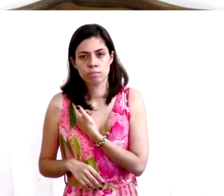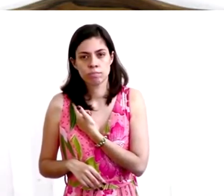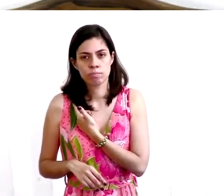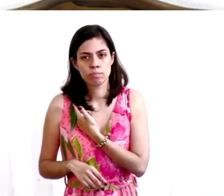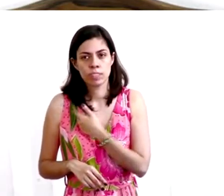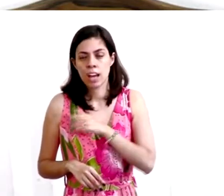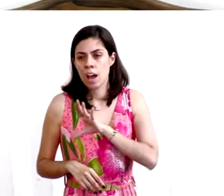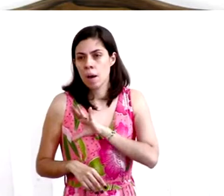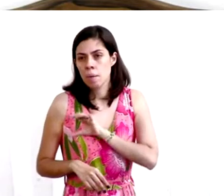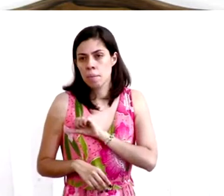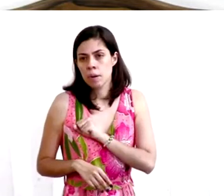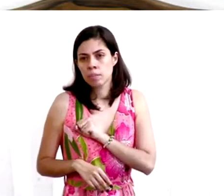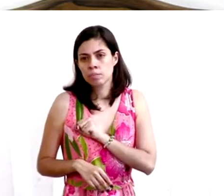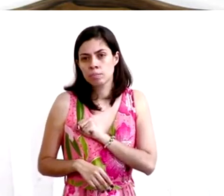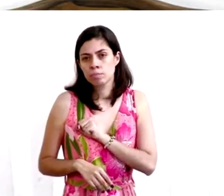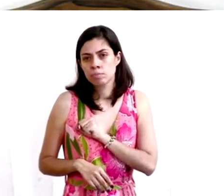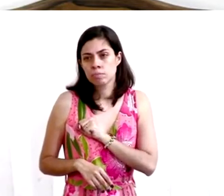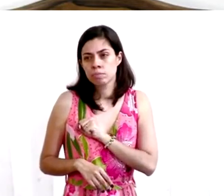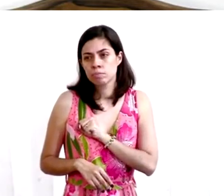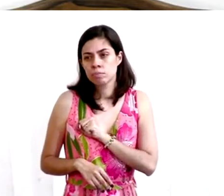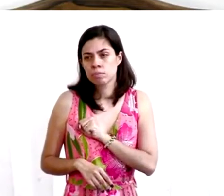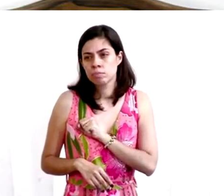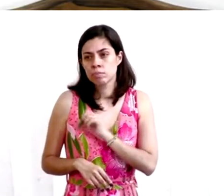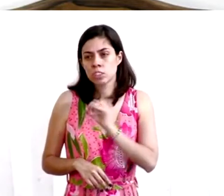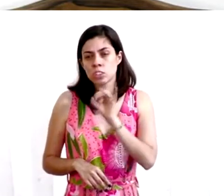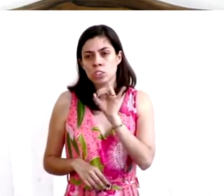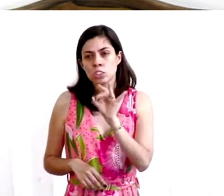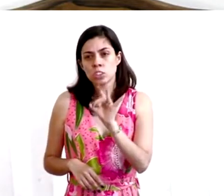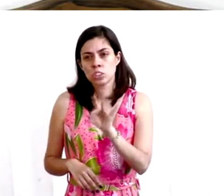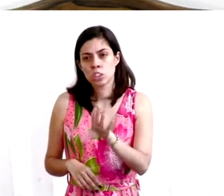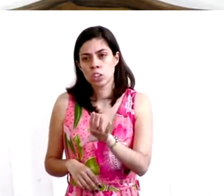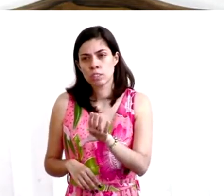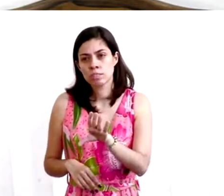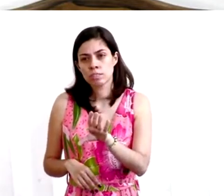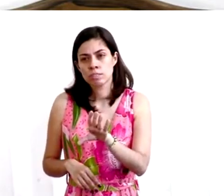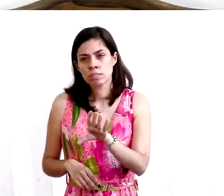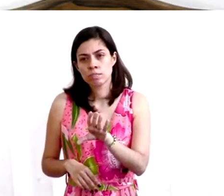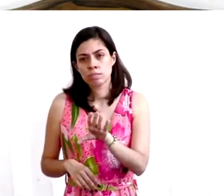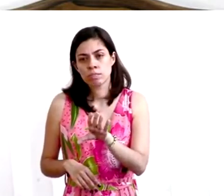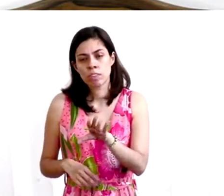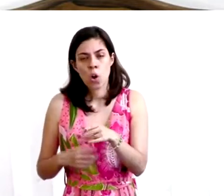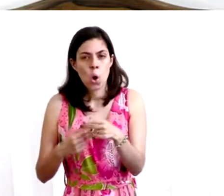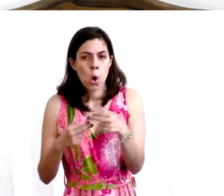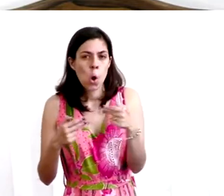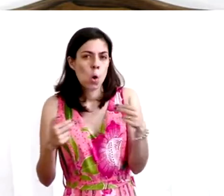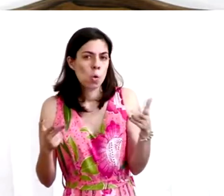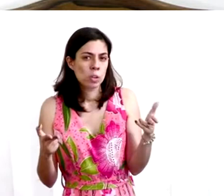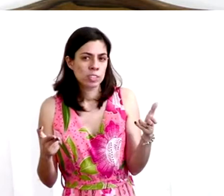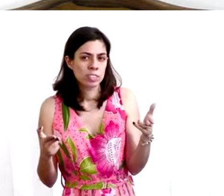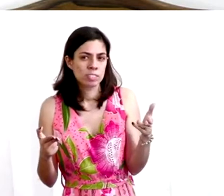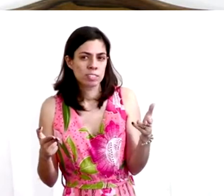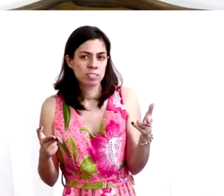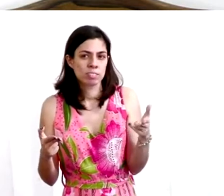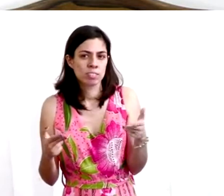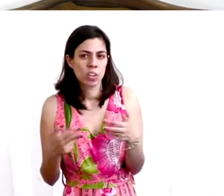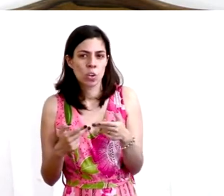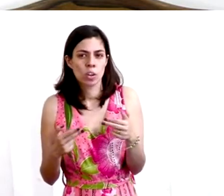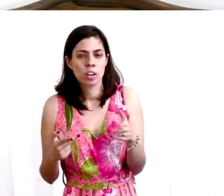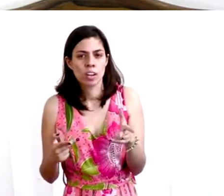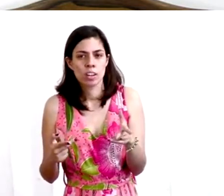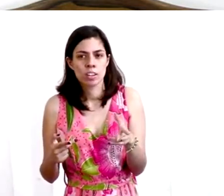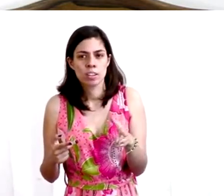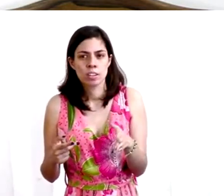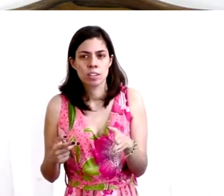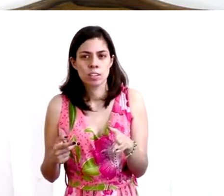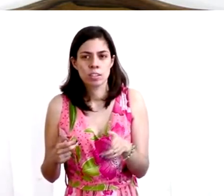coisas do cristianismo, se antes disso nós não fomos tocados por essa voz que